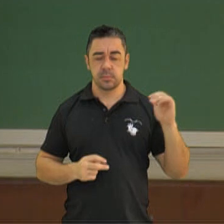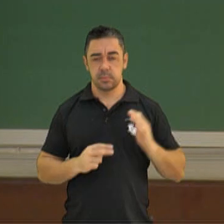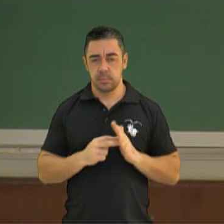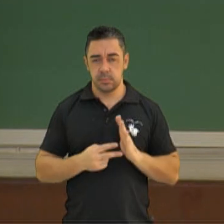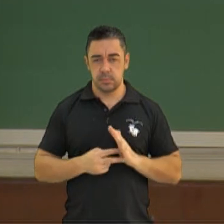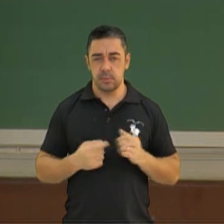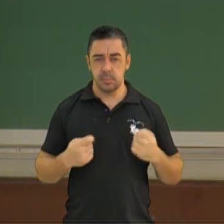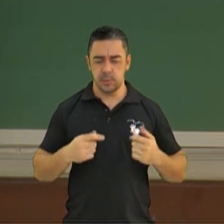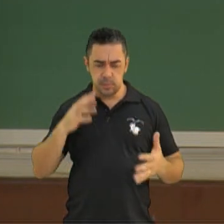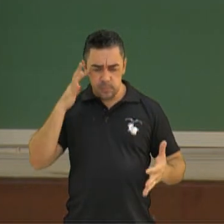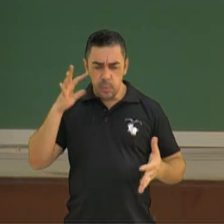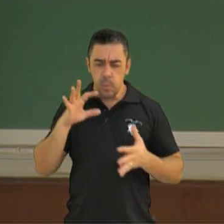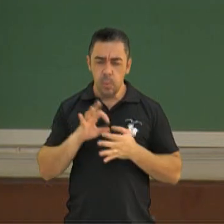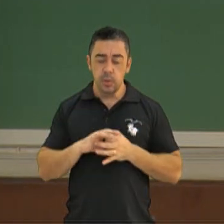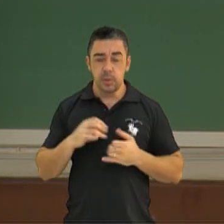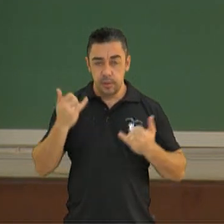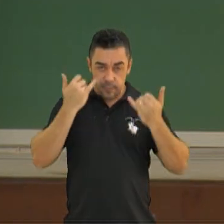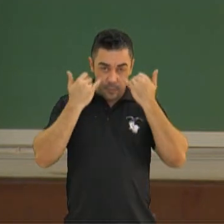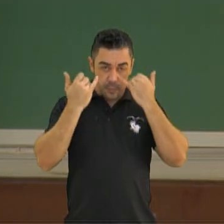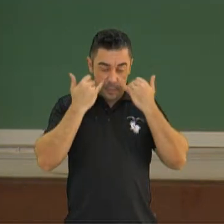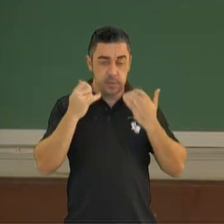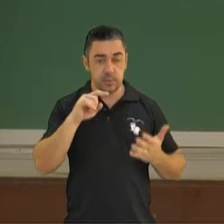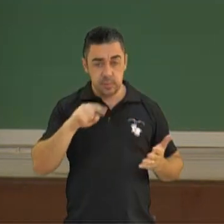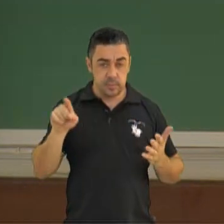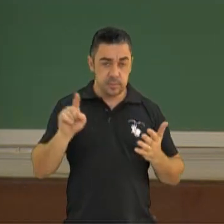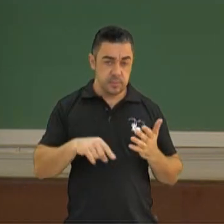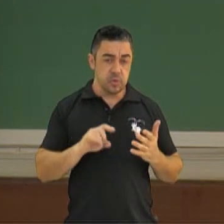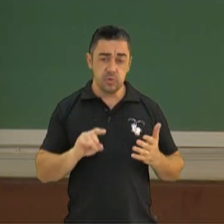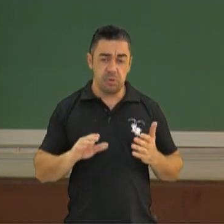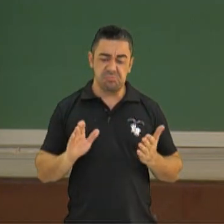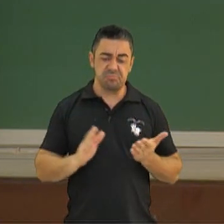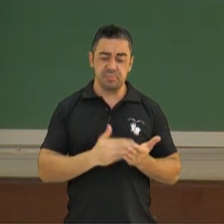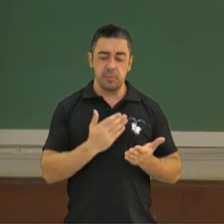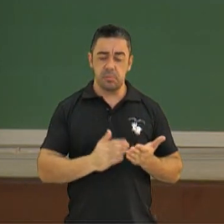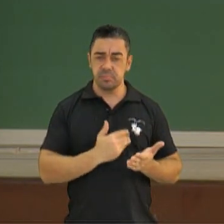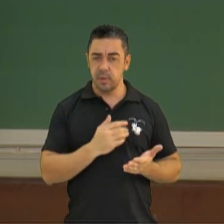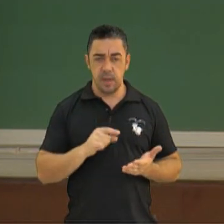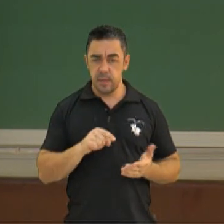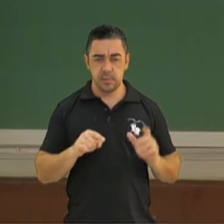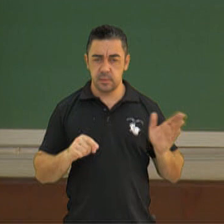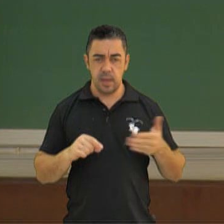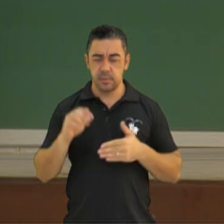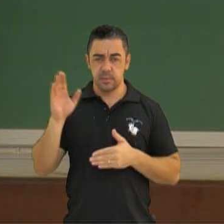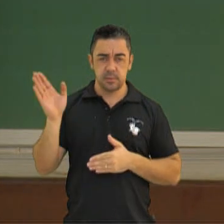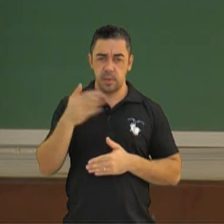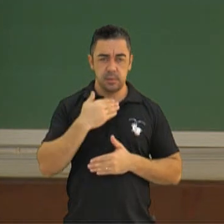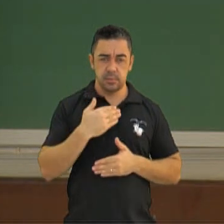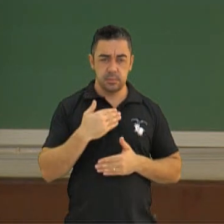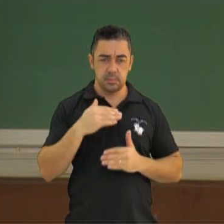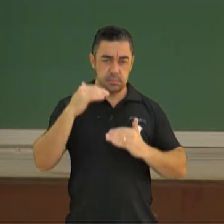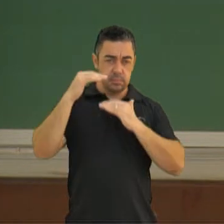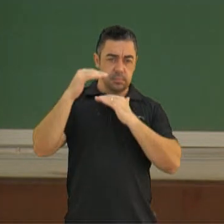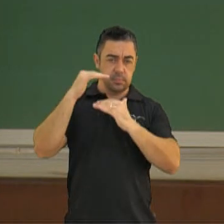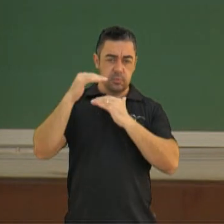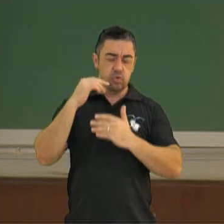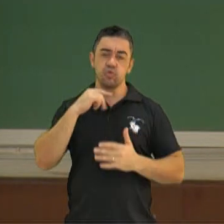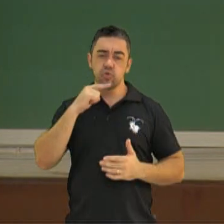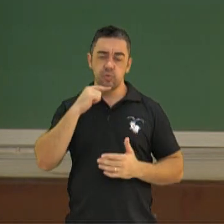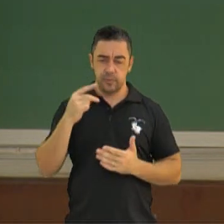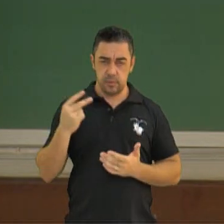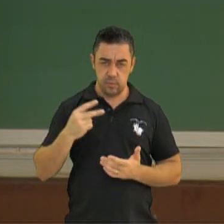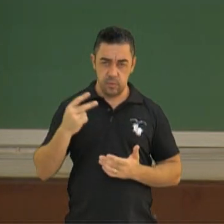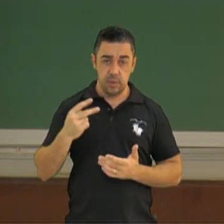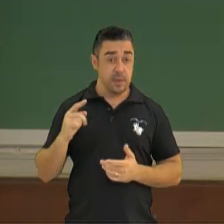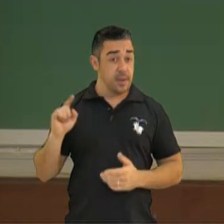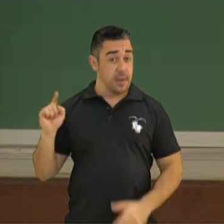ser coerente. Tem informações, marque X, que você pode simplesmente ignorar. Não, essa não dá e essa não dá. Fica normalmente em dúvida entre 2.